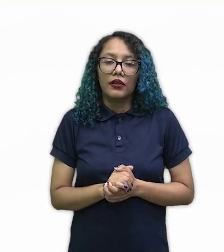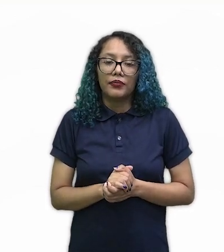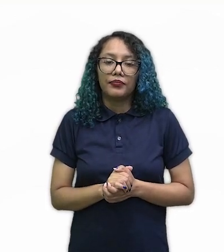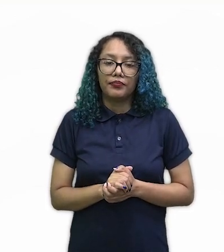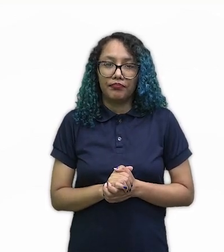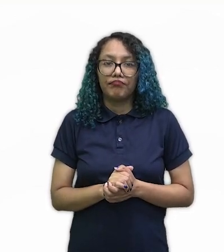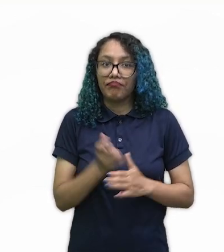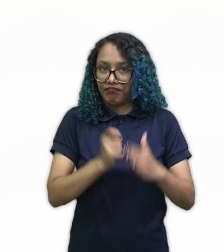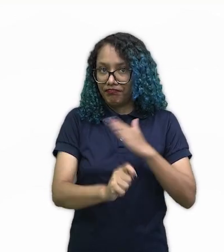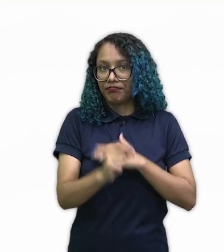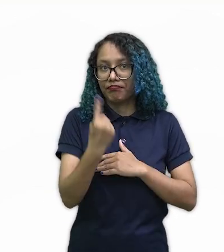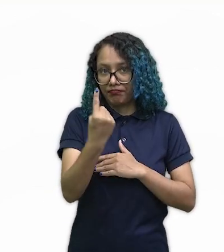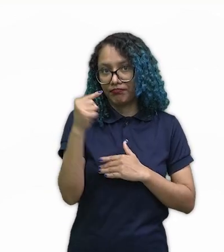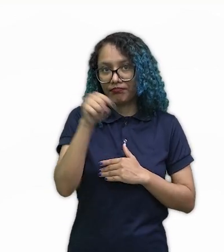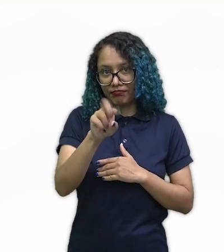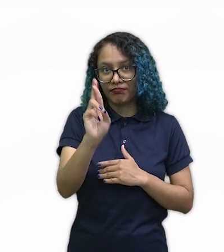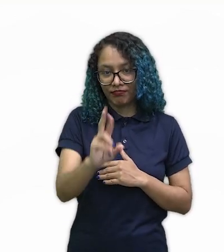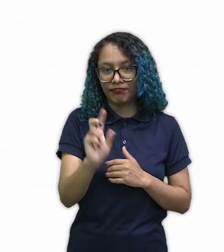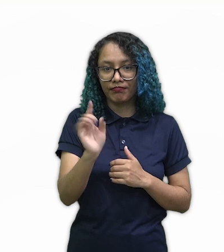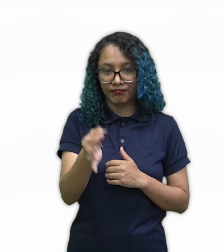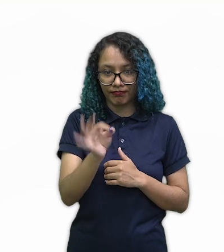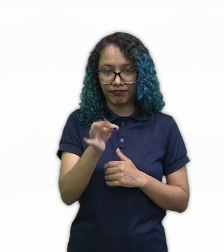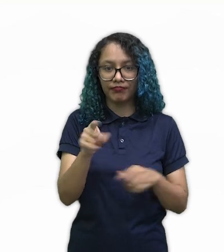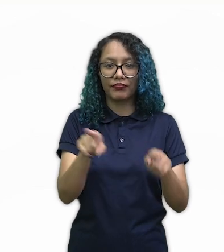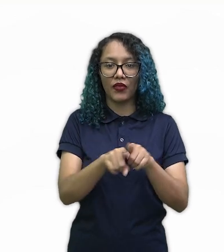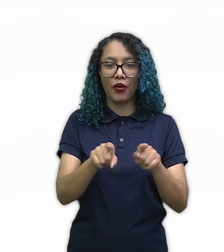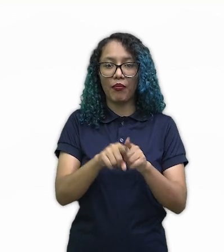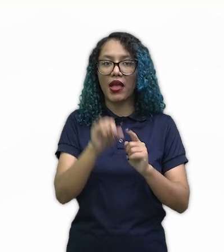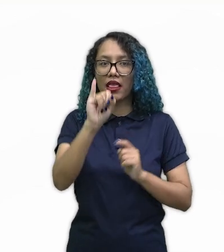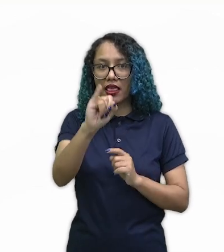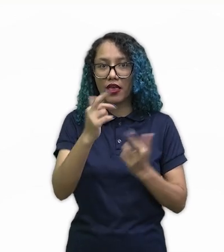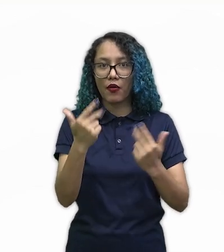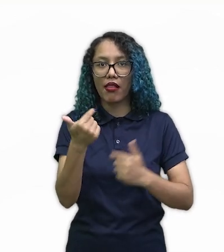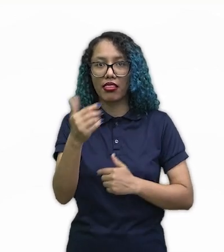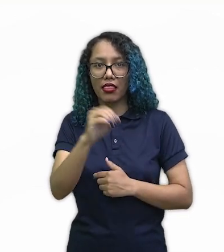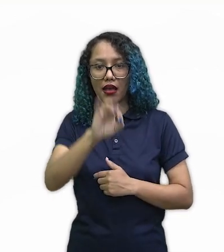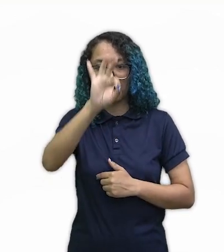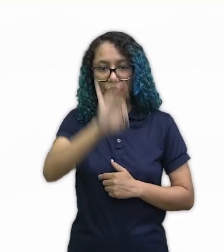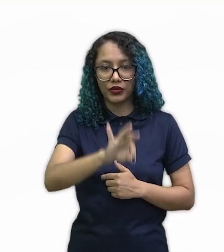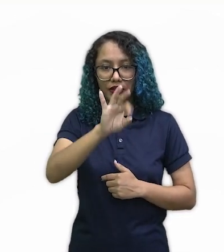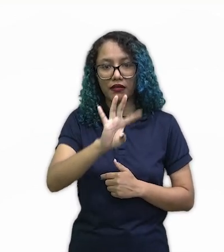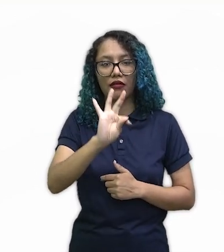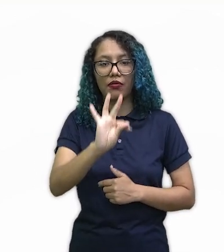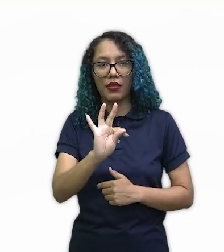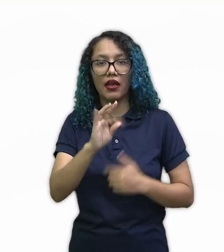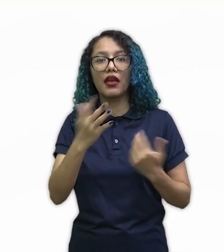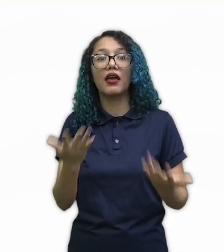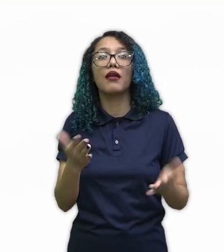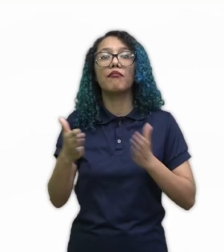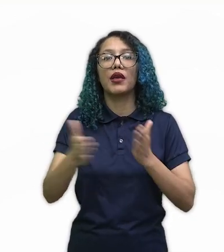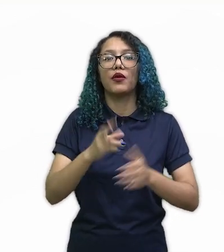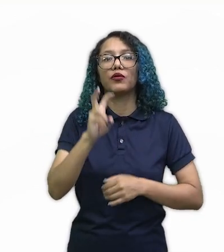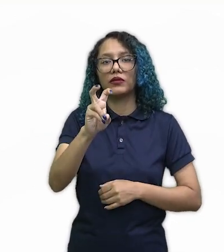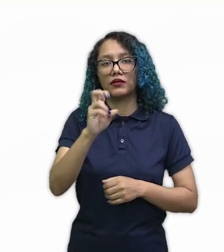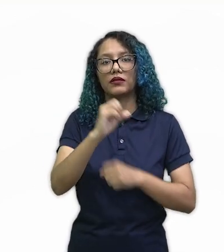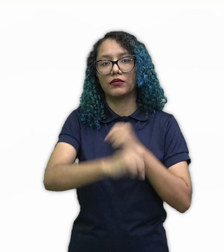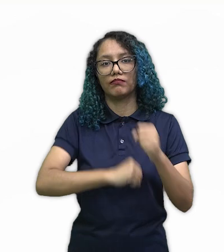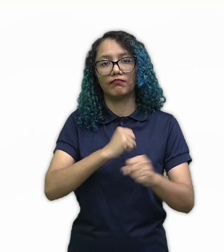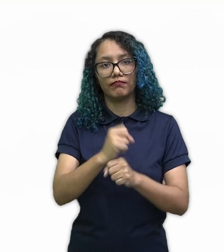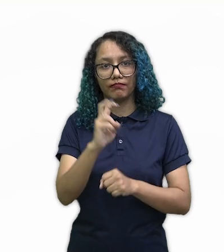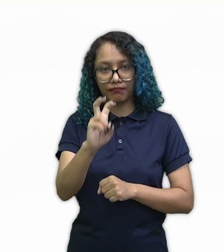investiu R$1.000. A taxa é de 10% e o T, que é o tempo, é de 5 anos, tá